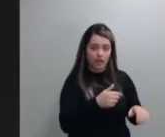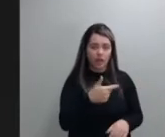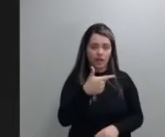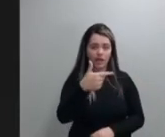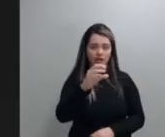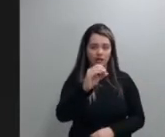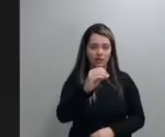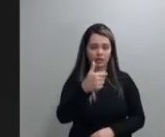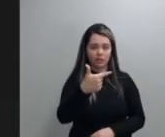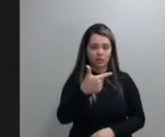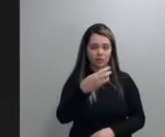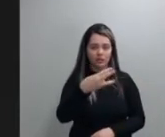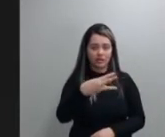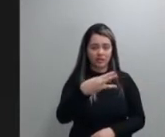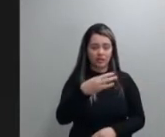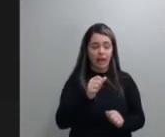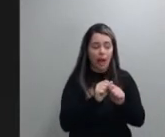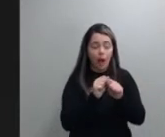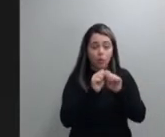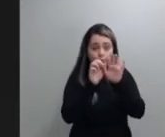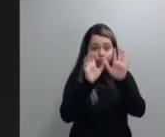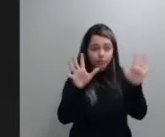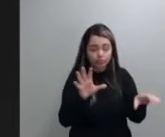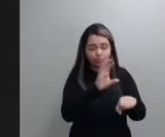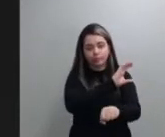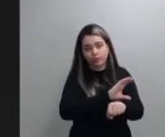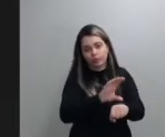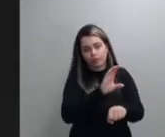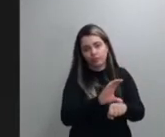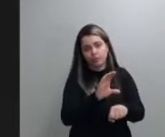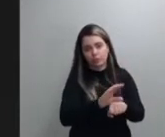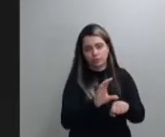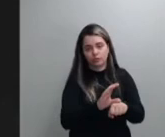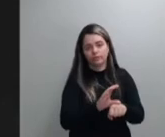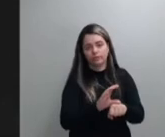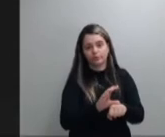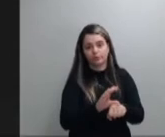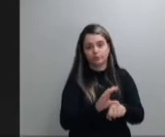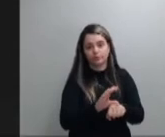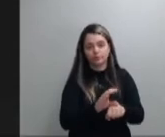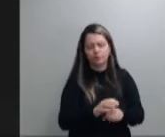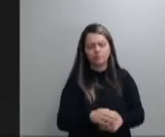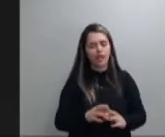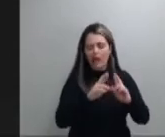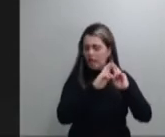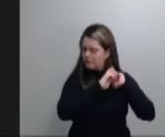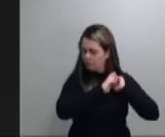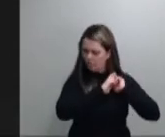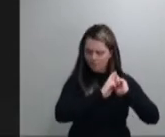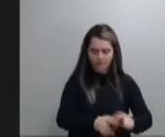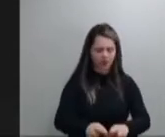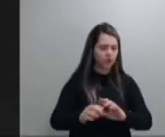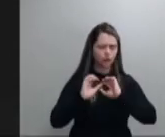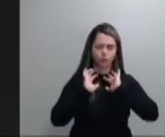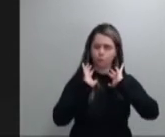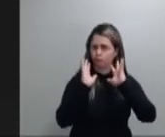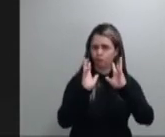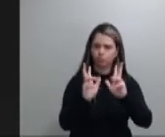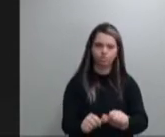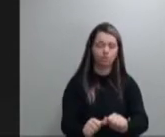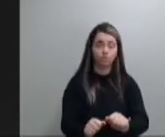abertura do Sertano. O edital inaugural, com todo respeito, foi omisso em relação às regras